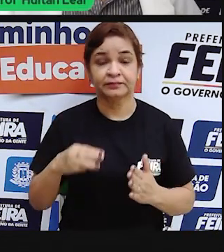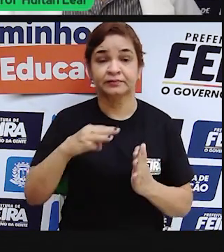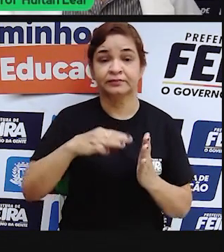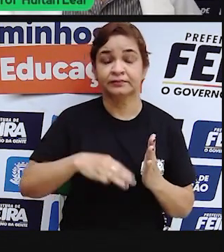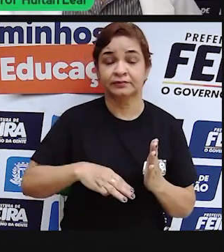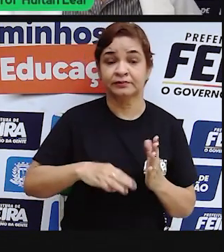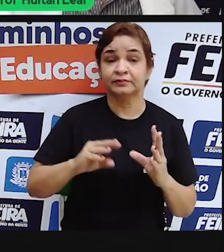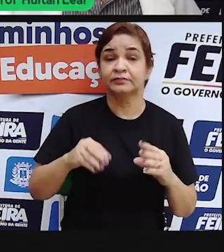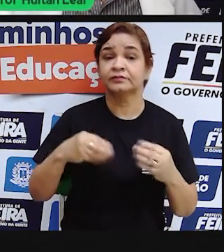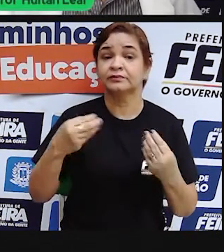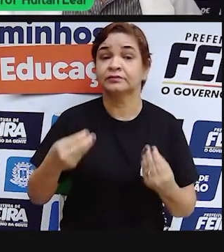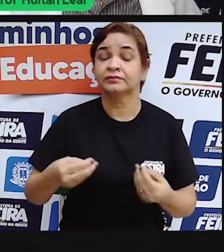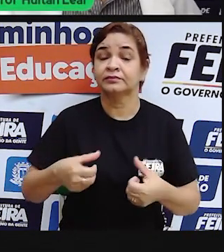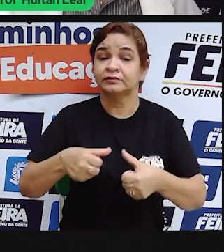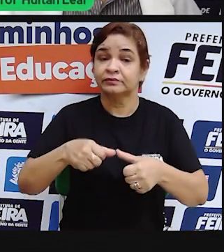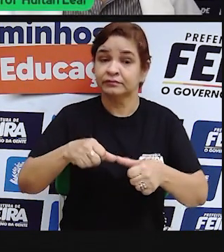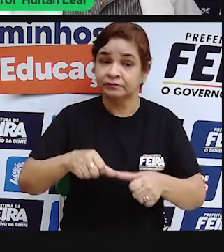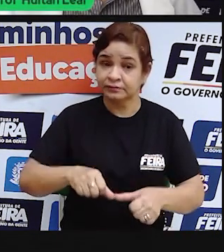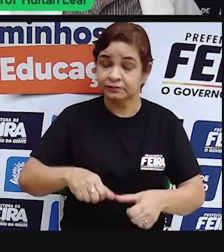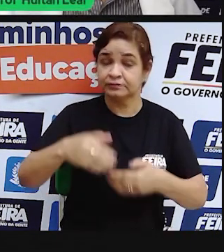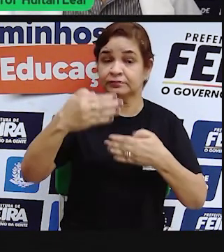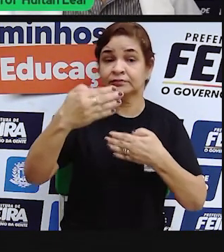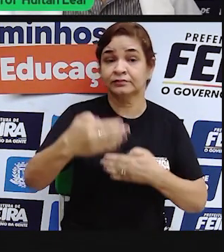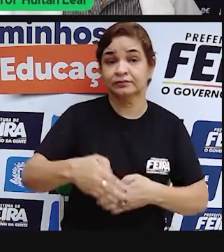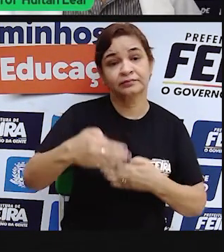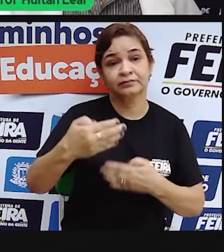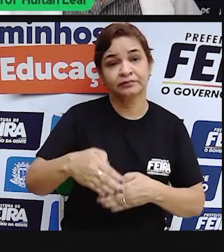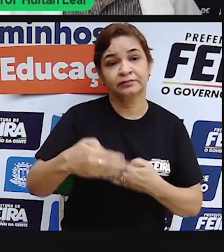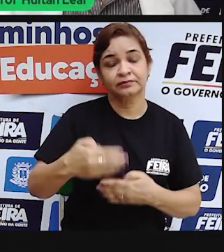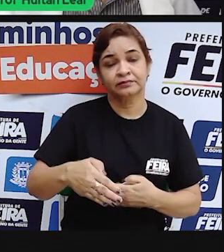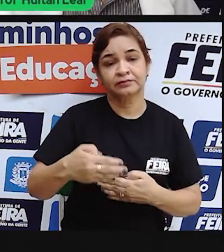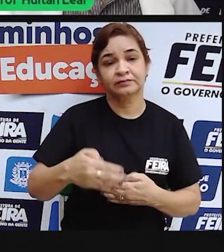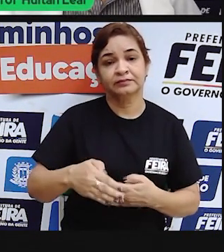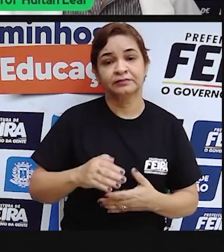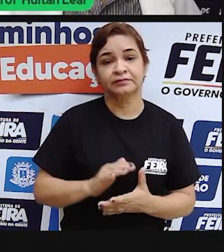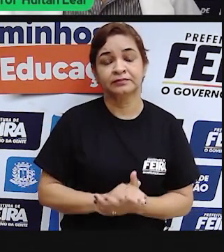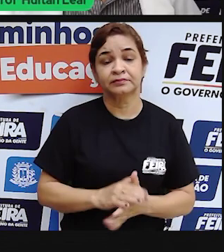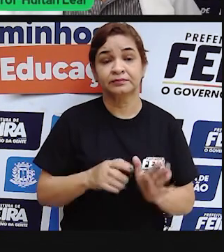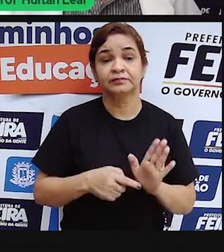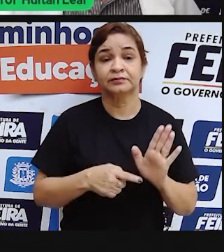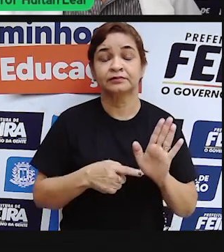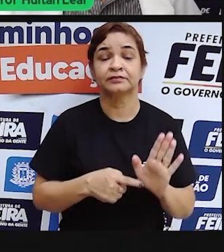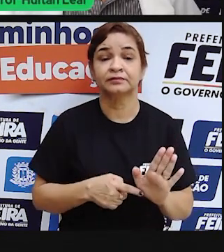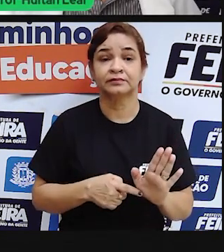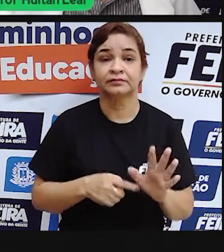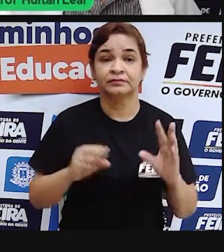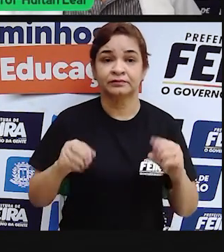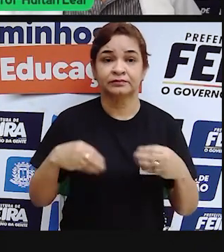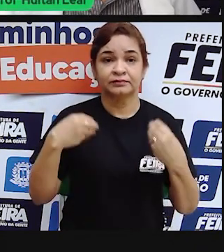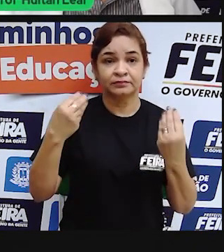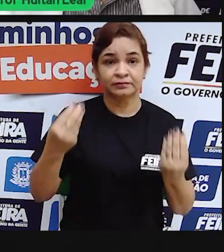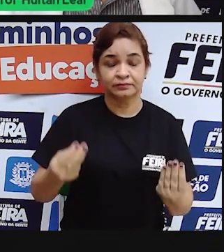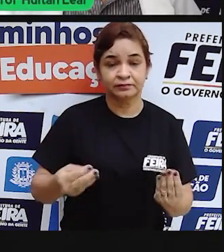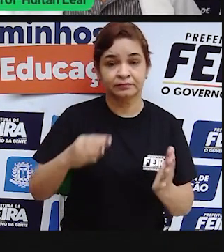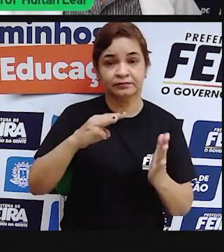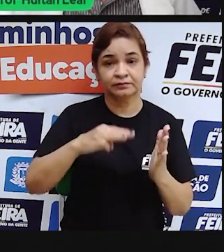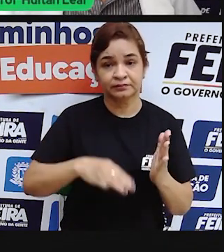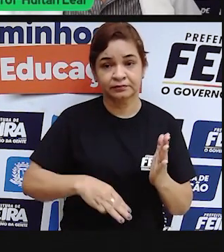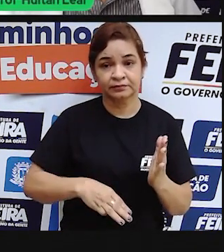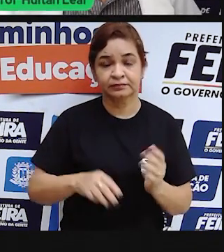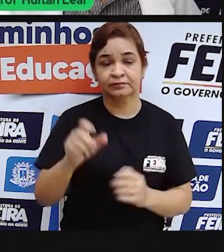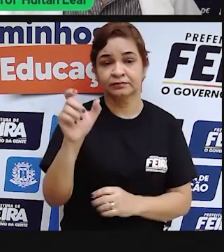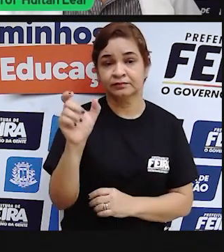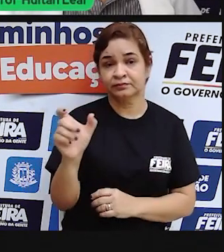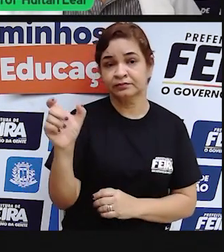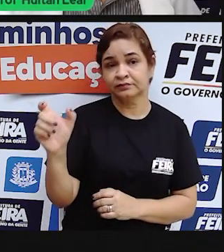elucidando que disciplinas são essas, explicando quais são essas disciplinas, indicando quais são elas, ou seja, estou esclarecendo quais